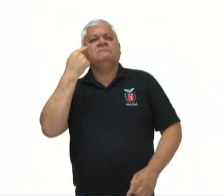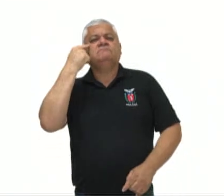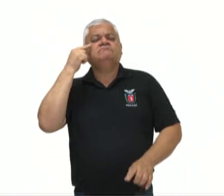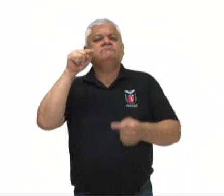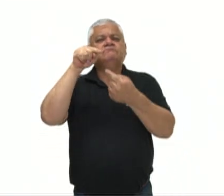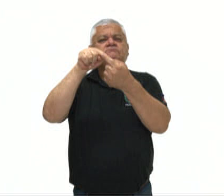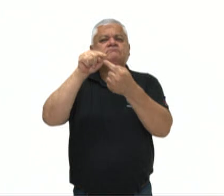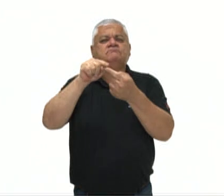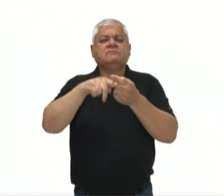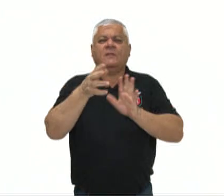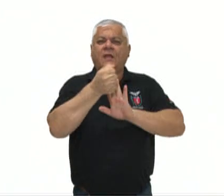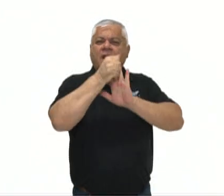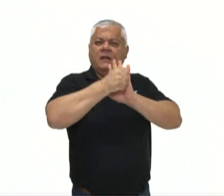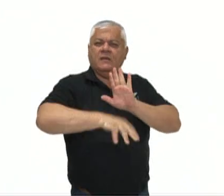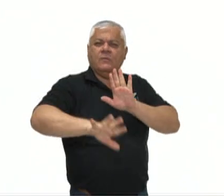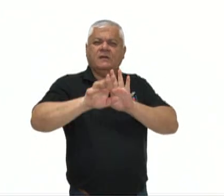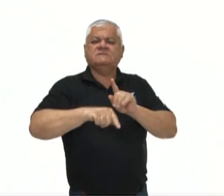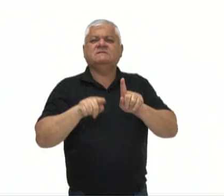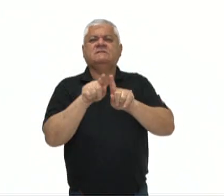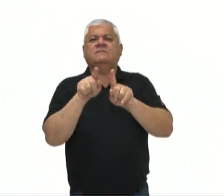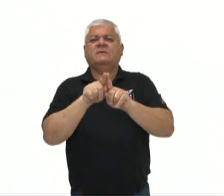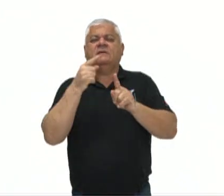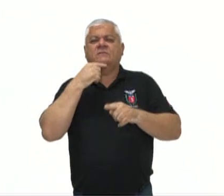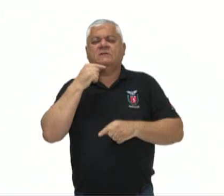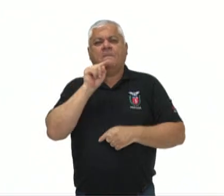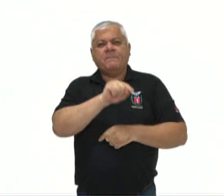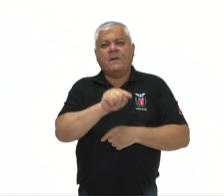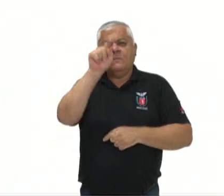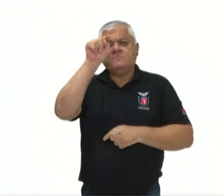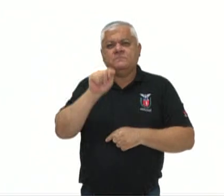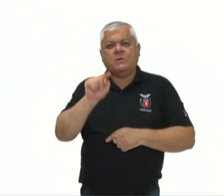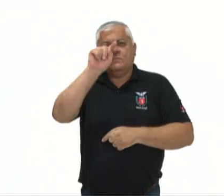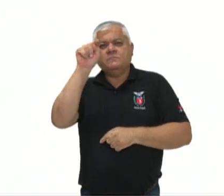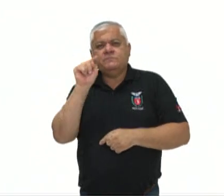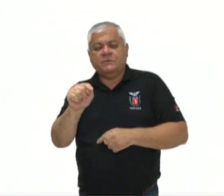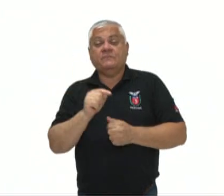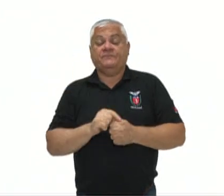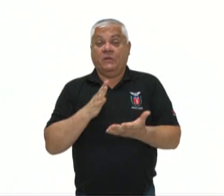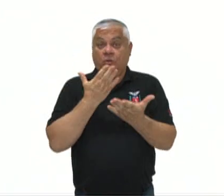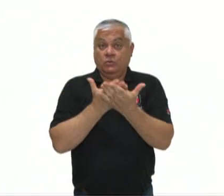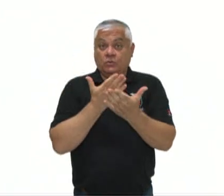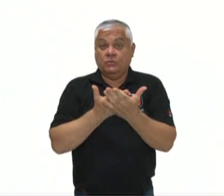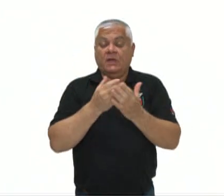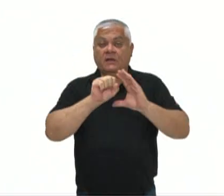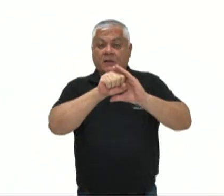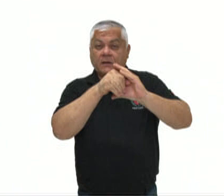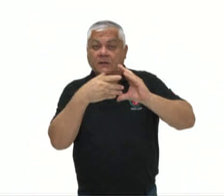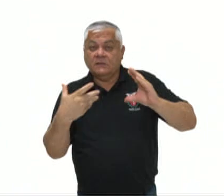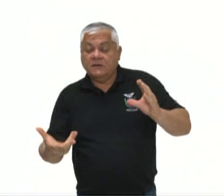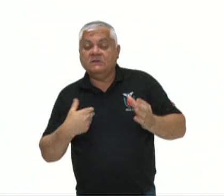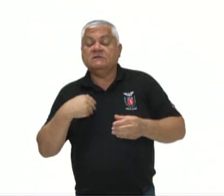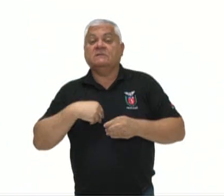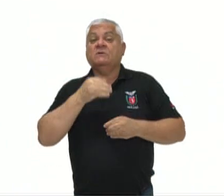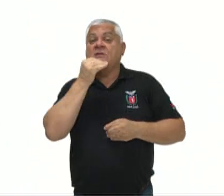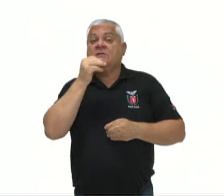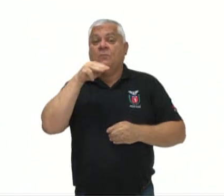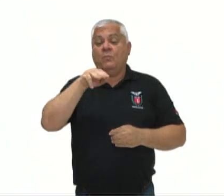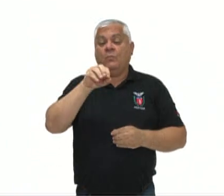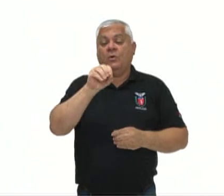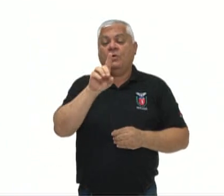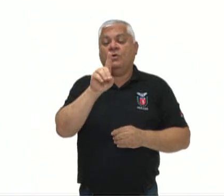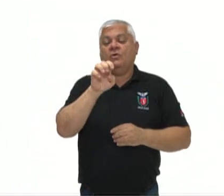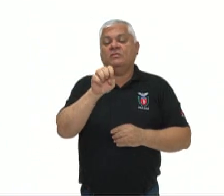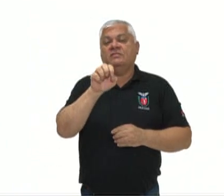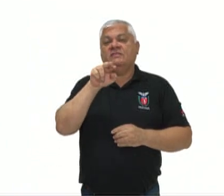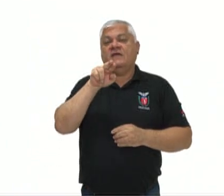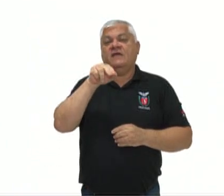algumas figuras de linguagem e da pontuação. E, finalmente, estudar algumas características do modernismo e